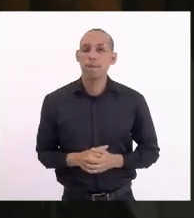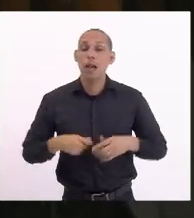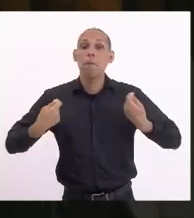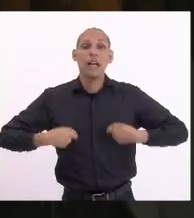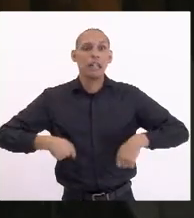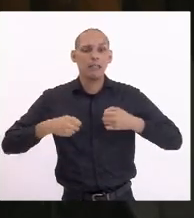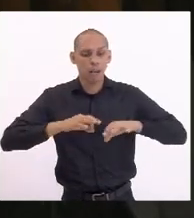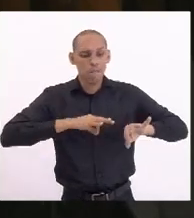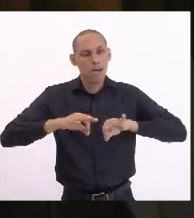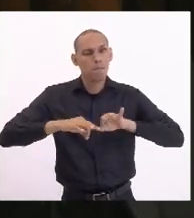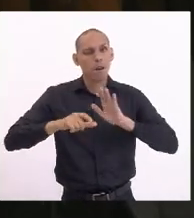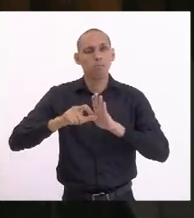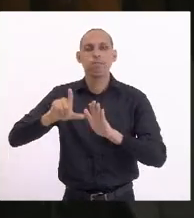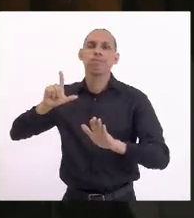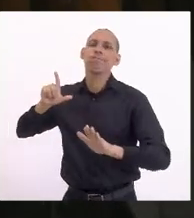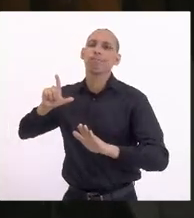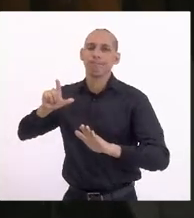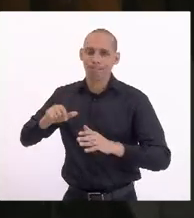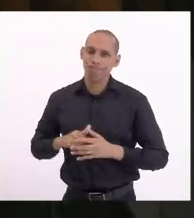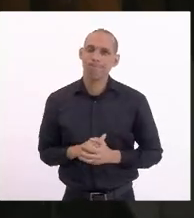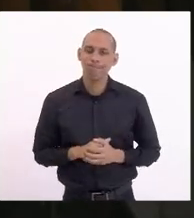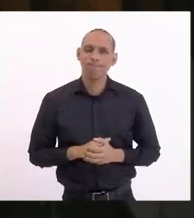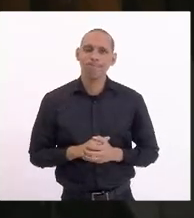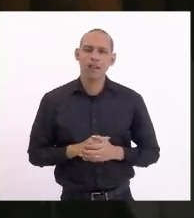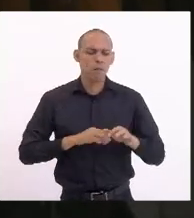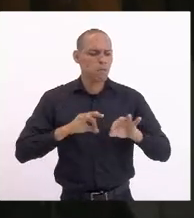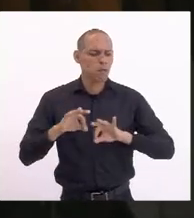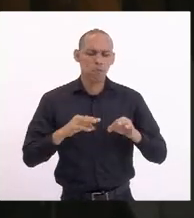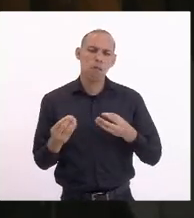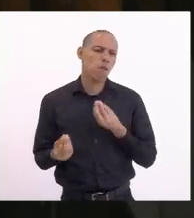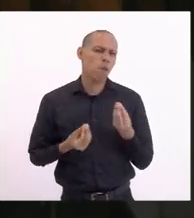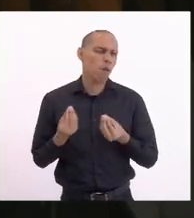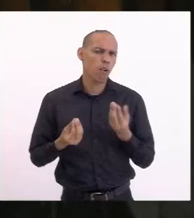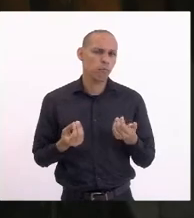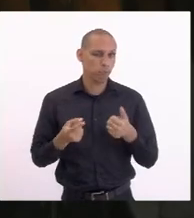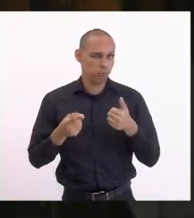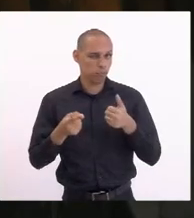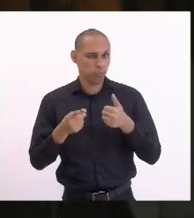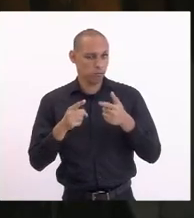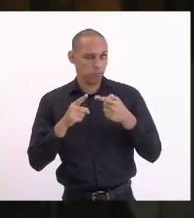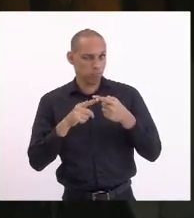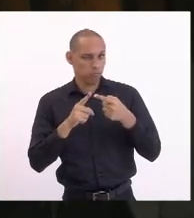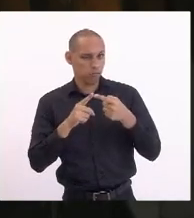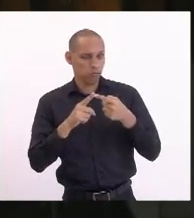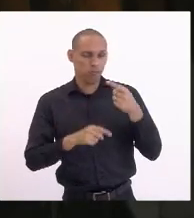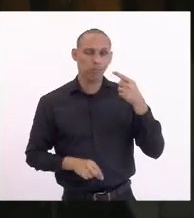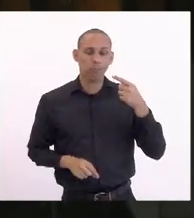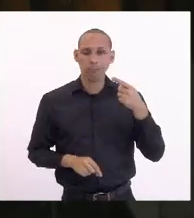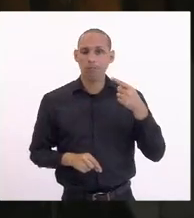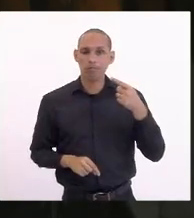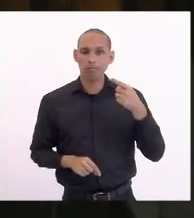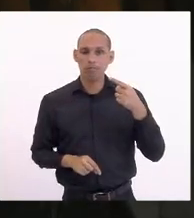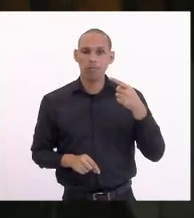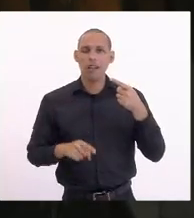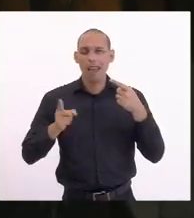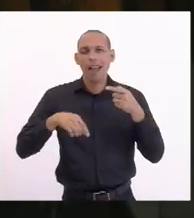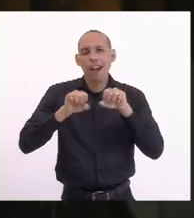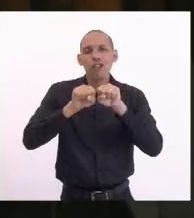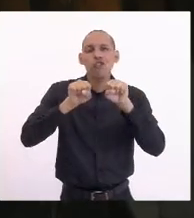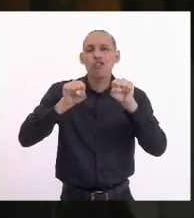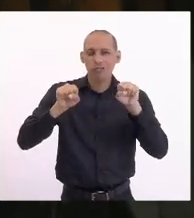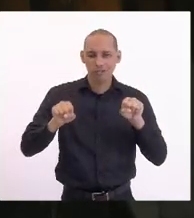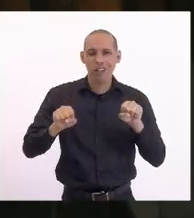Precisa se preparar para isso. E se prepara como? Um, com um sistema